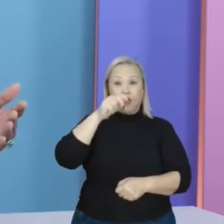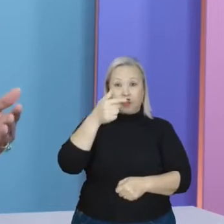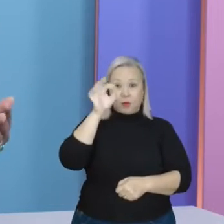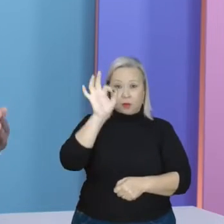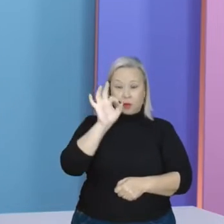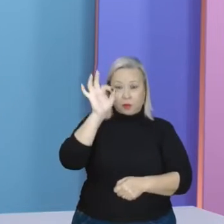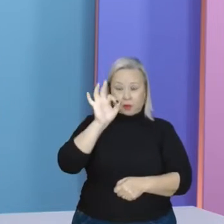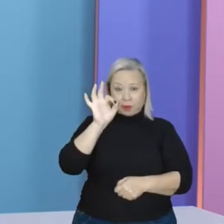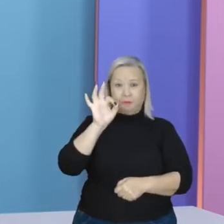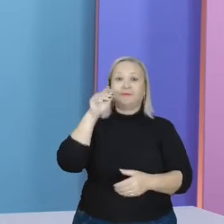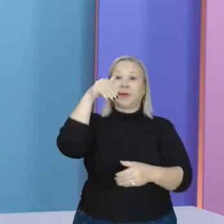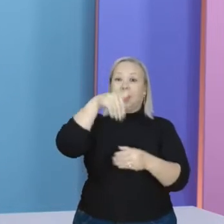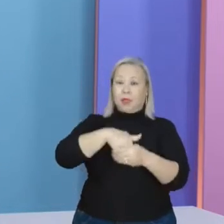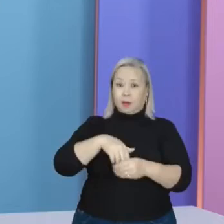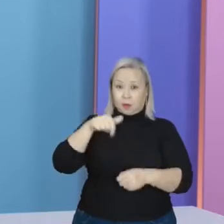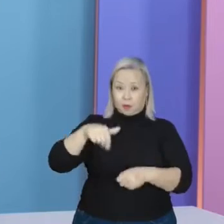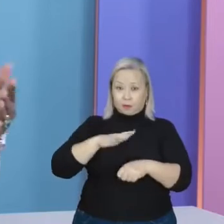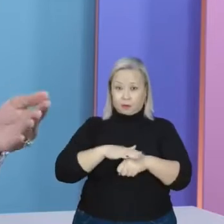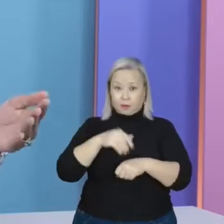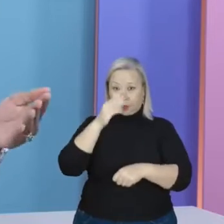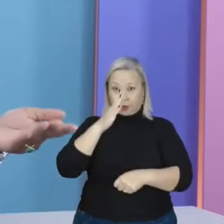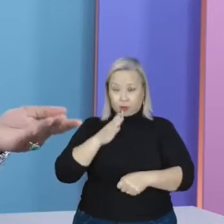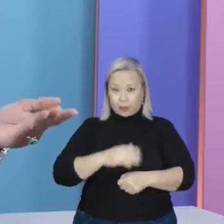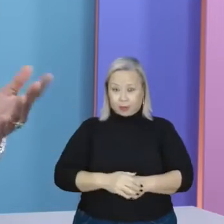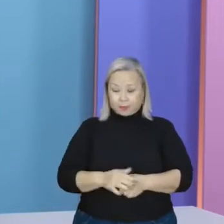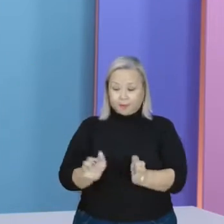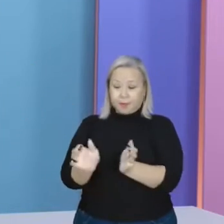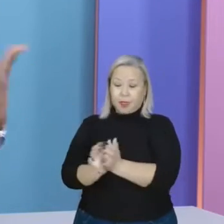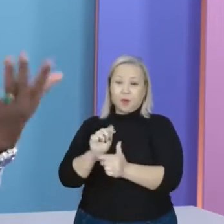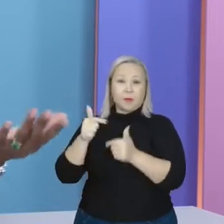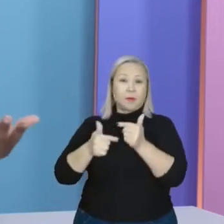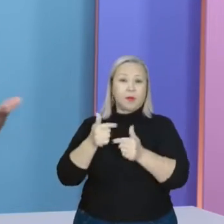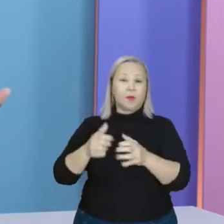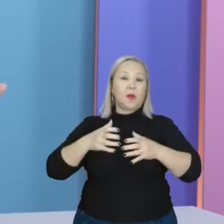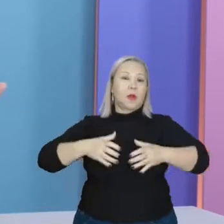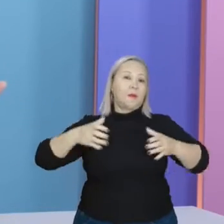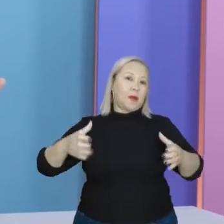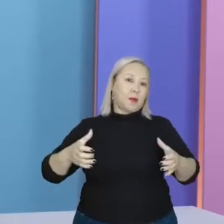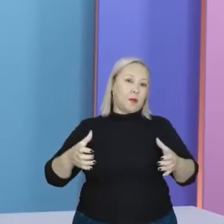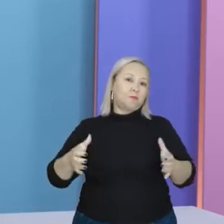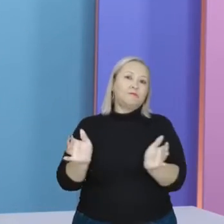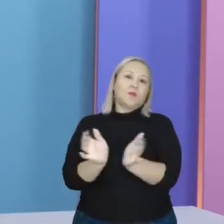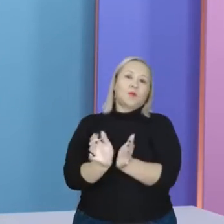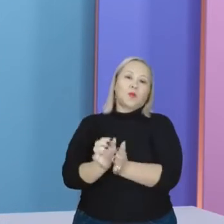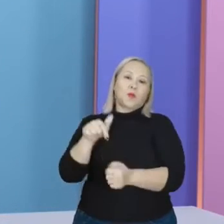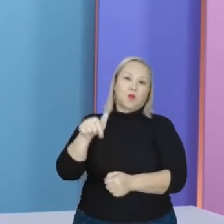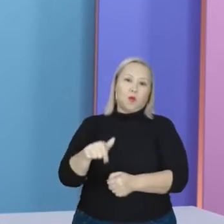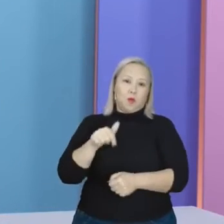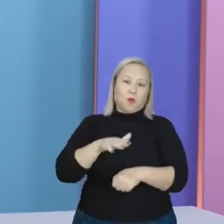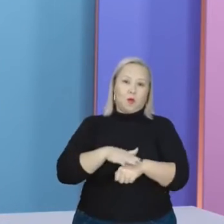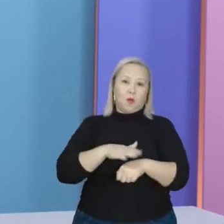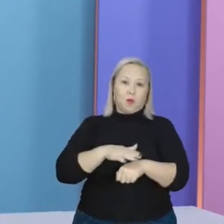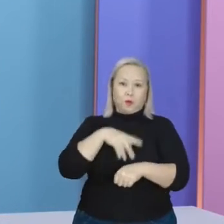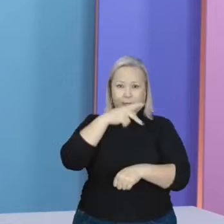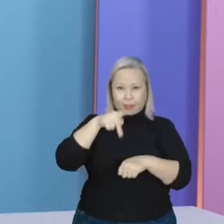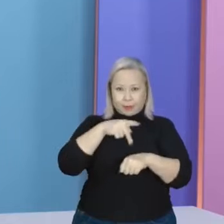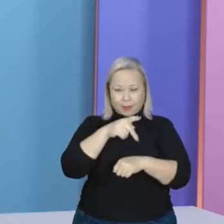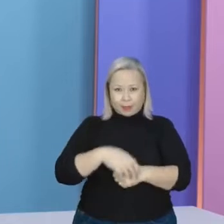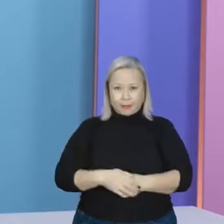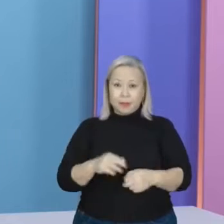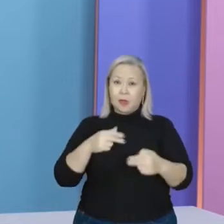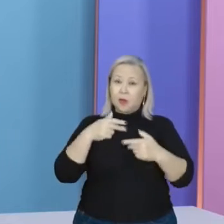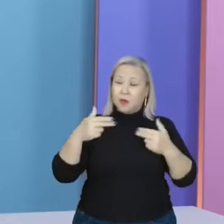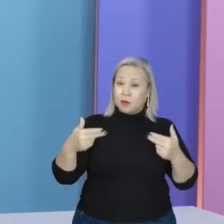eleitoras desse país. E a classe trabalhadora é a maior parte desse país. Então, são coisas que estão